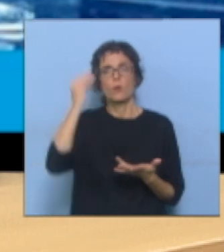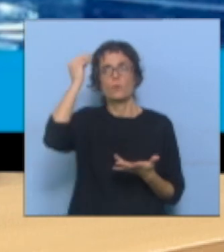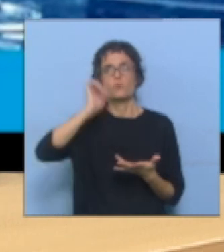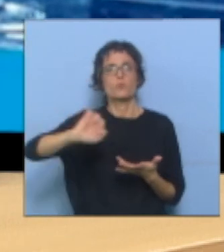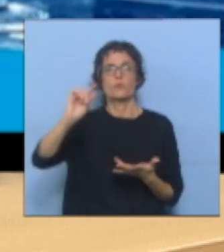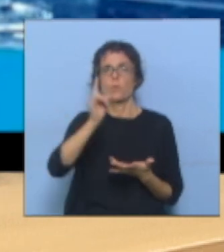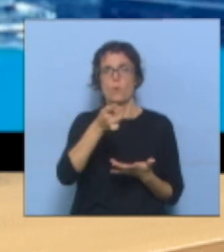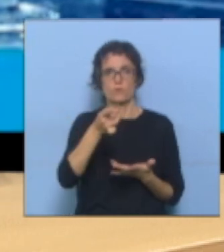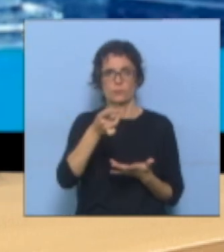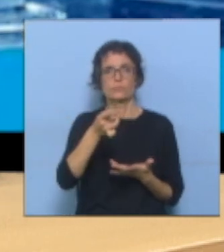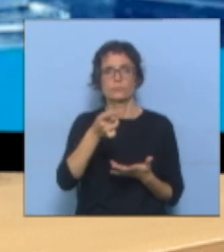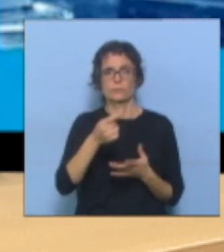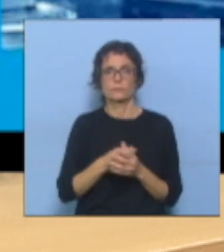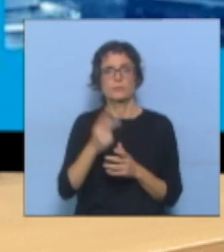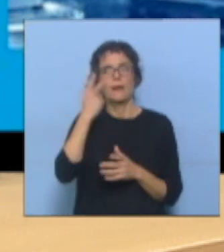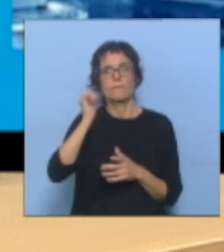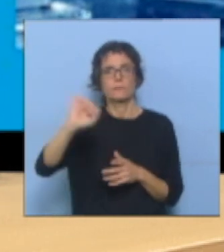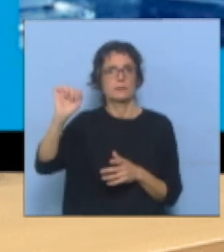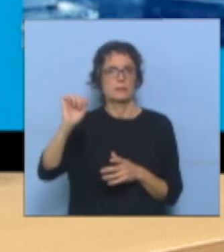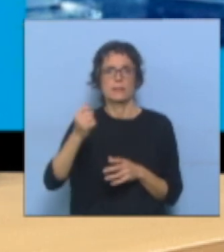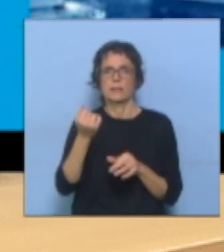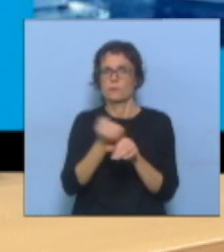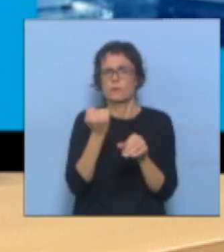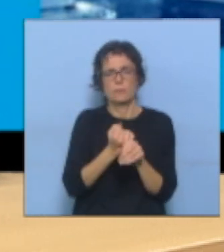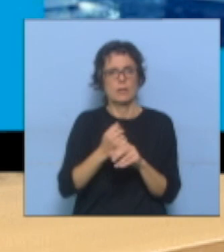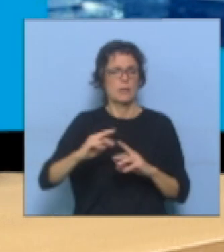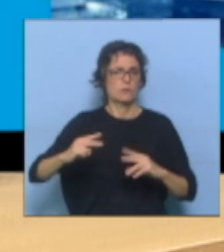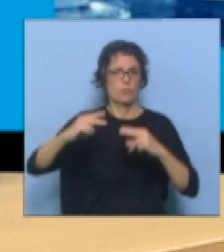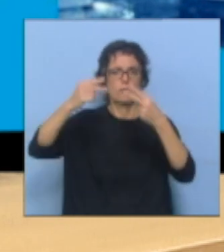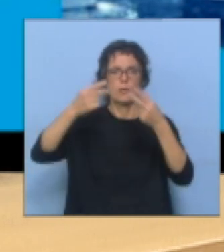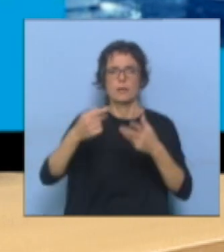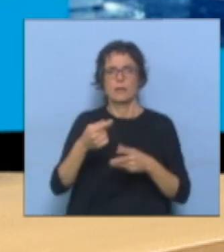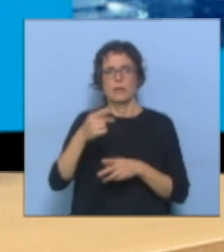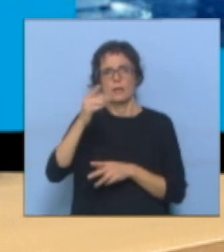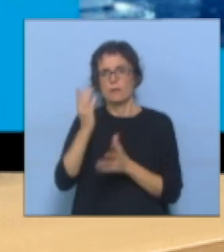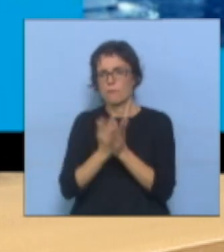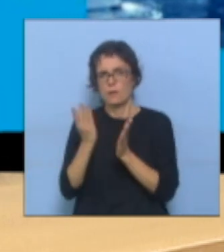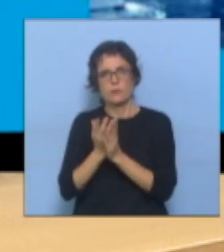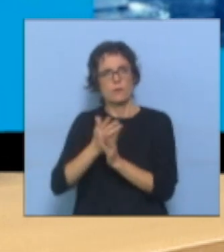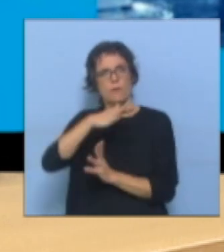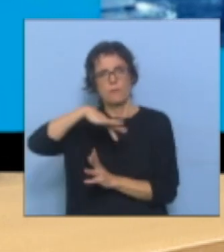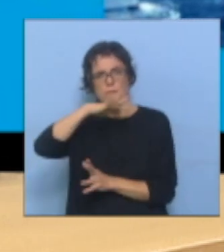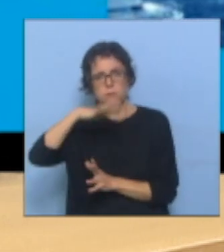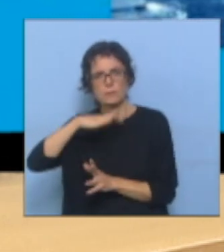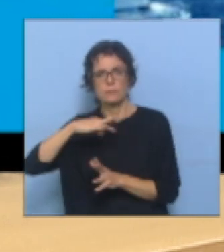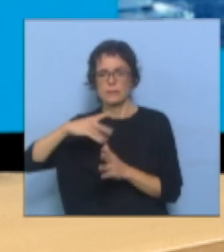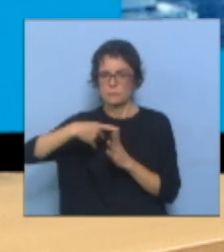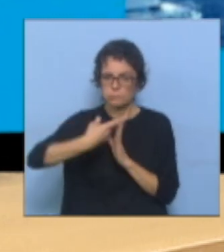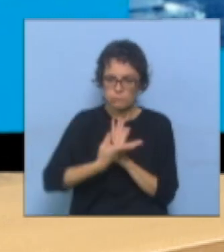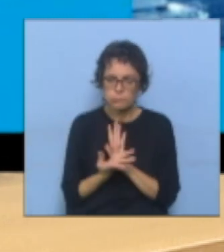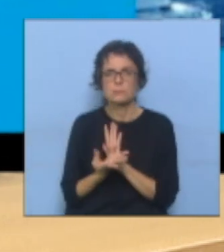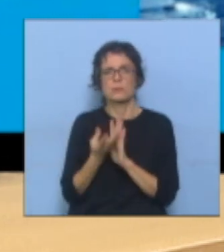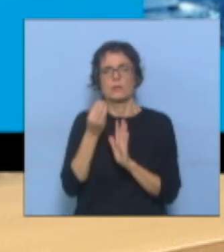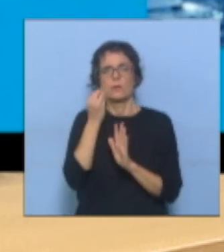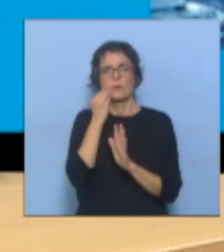vida como um todo. Vida profissional, académica, pessoal, enfim, familiar, todas estas componentes.